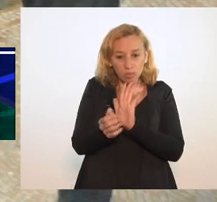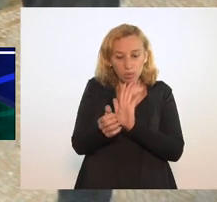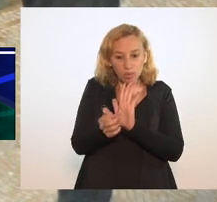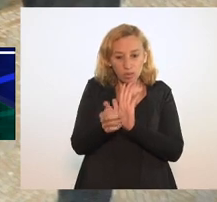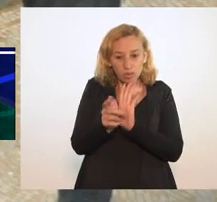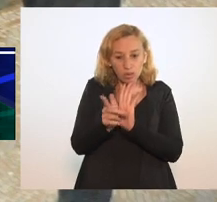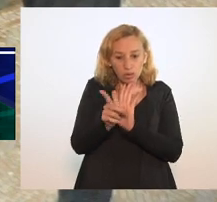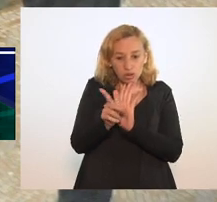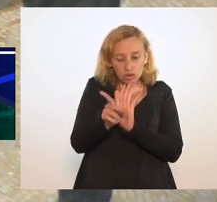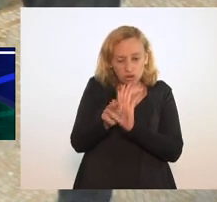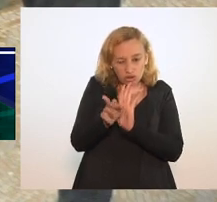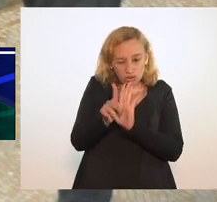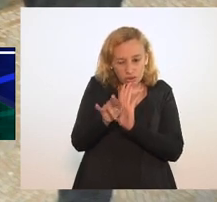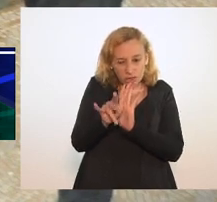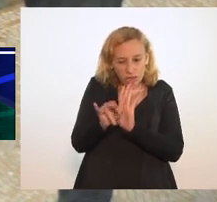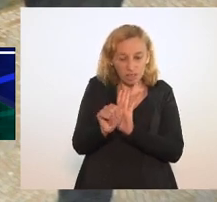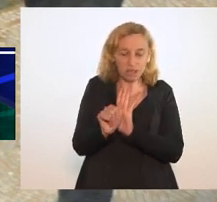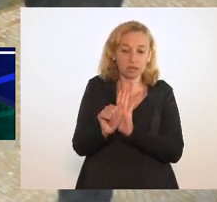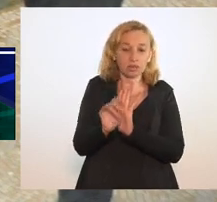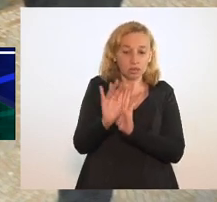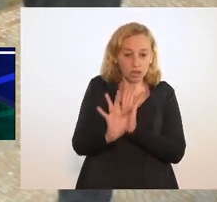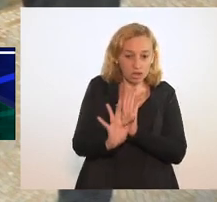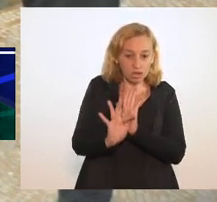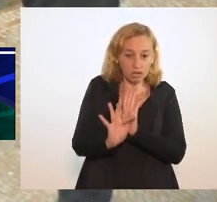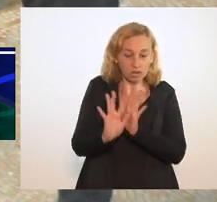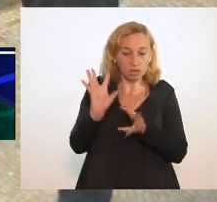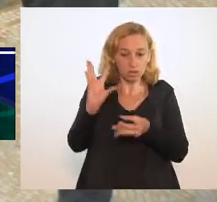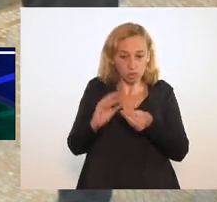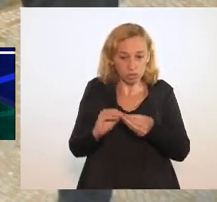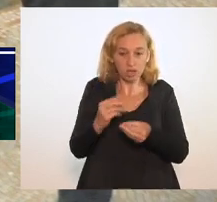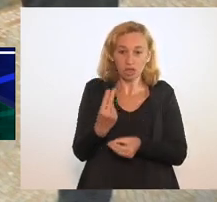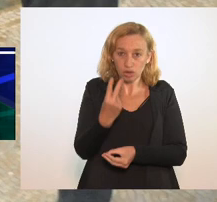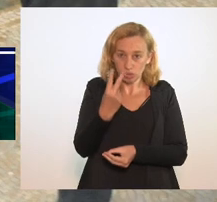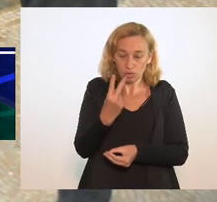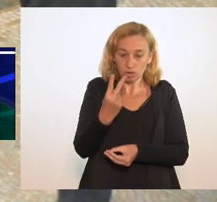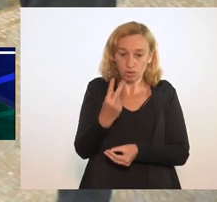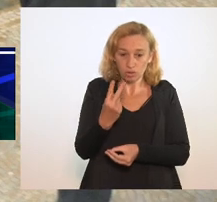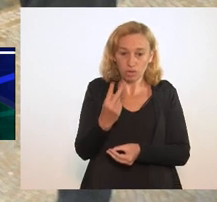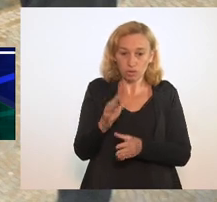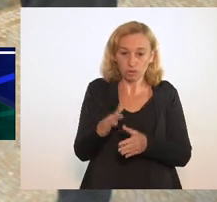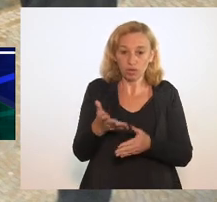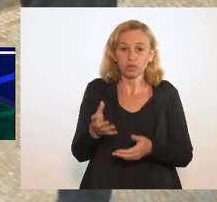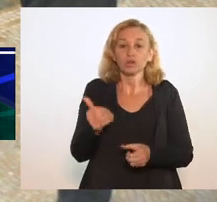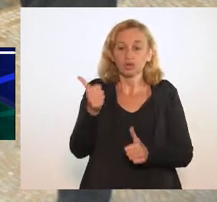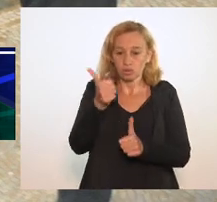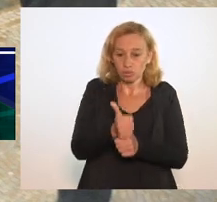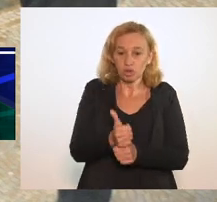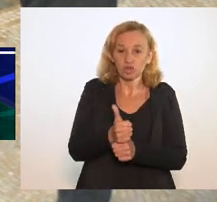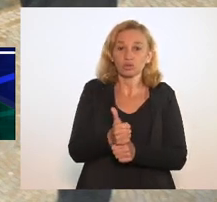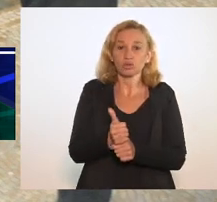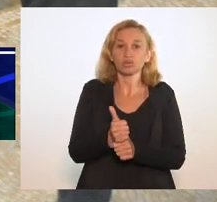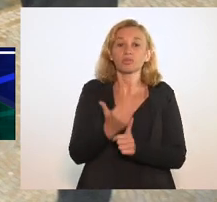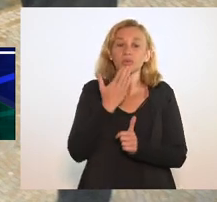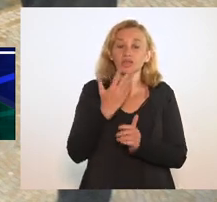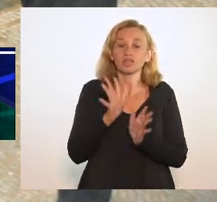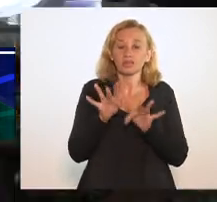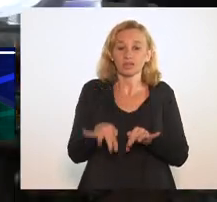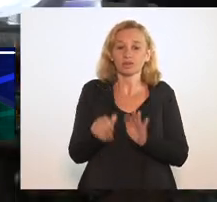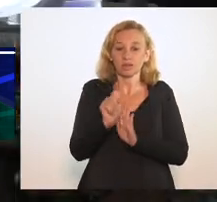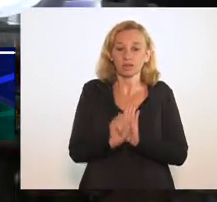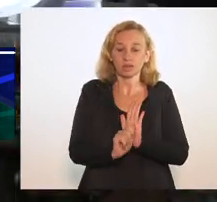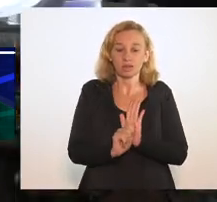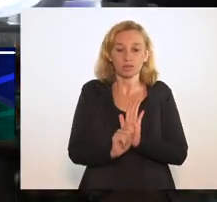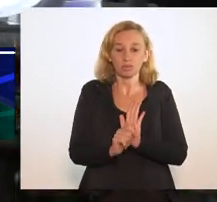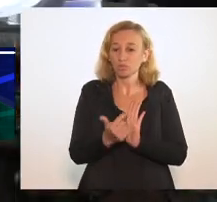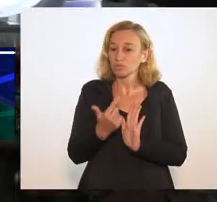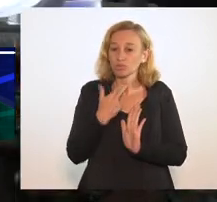divergente não, é um pouco diferente o texto, então serão aglutinadas as duas, então conclui por substitutivo e pedindo forma final de redação. Não, não tem como,